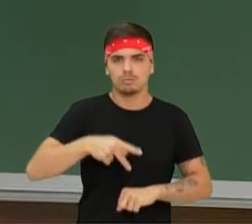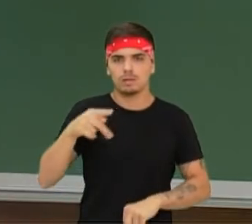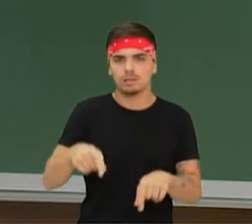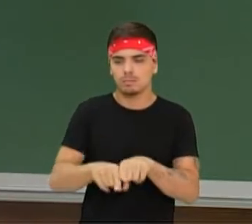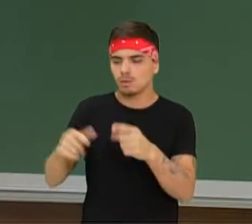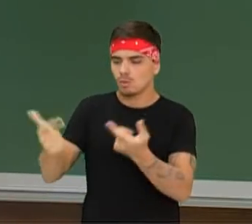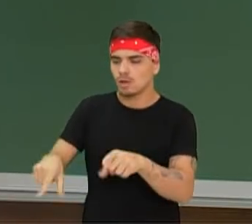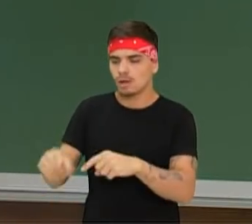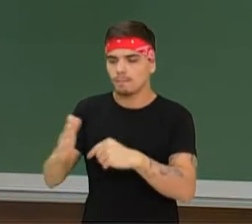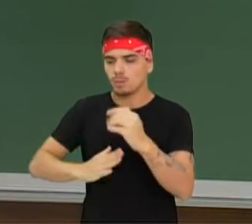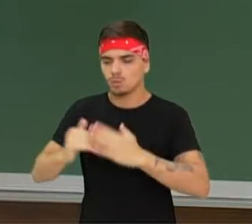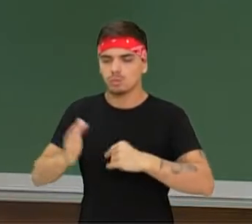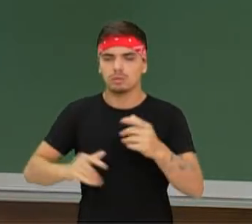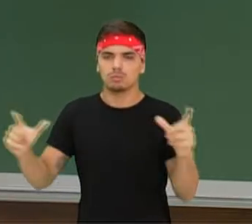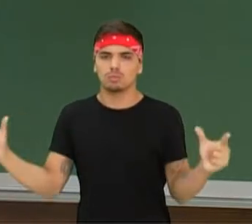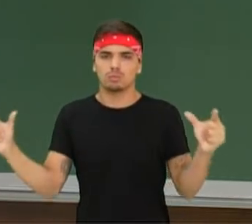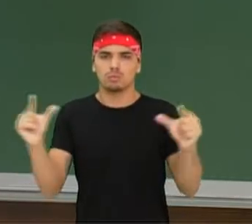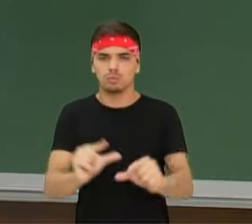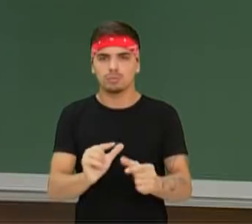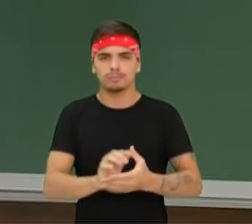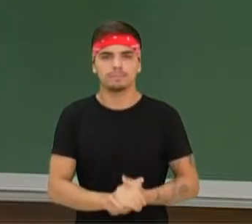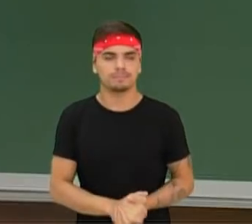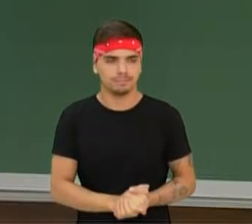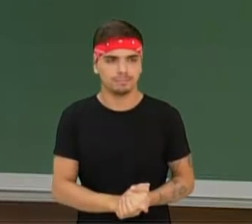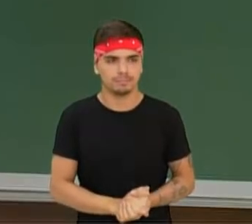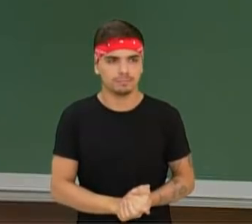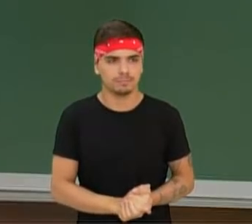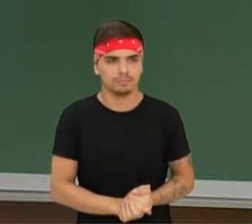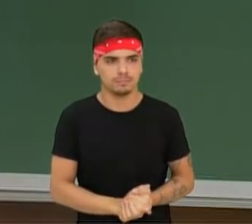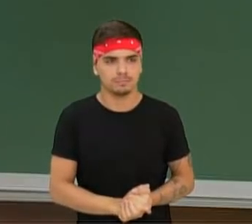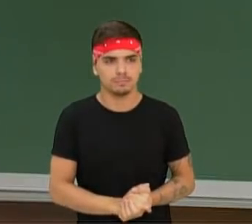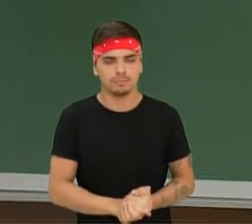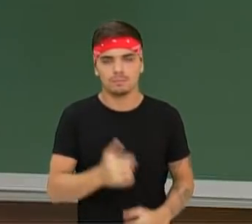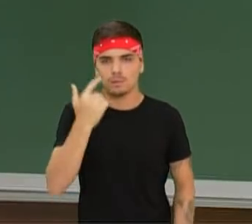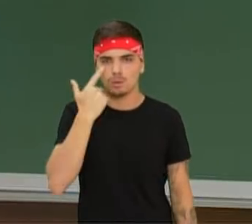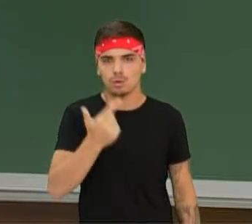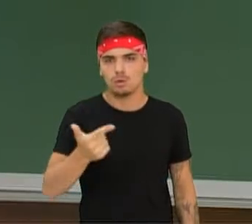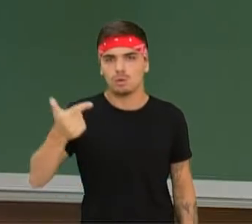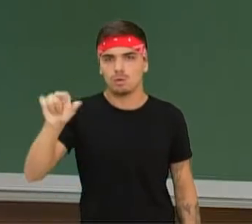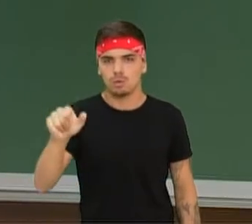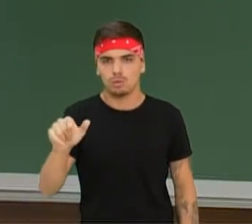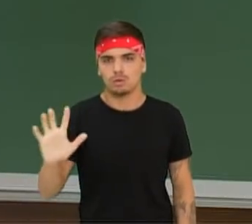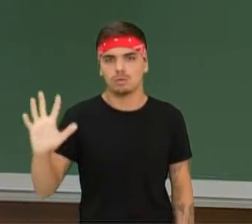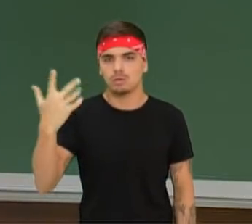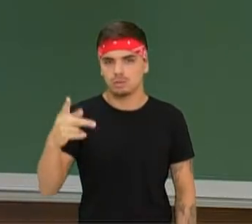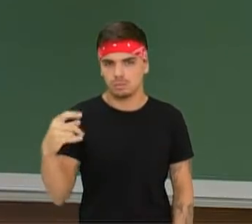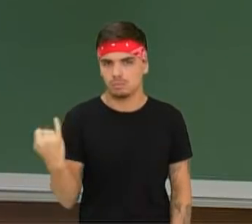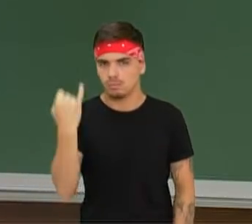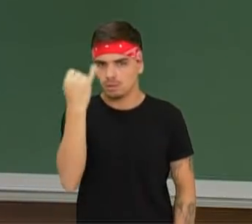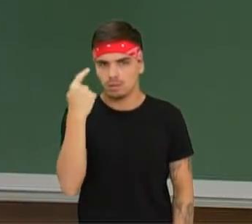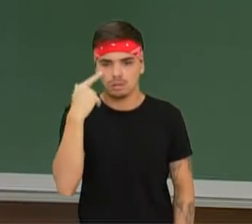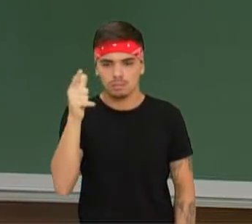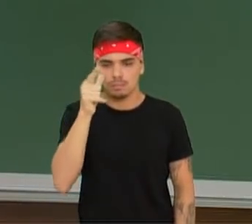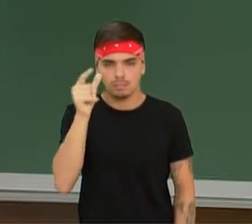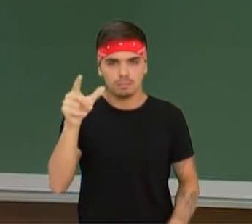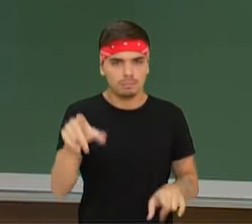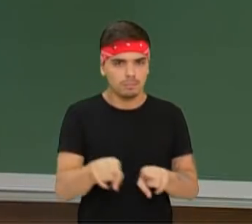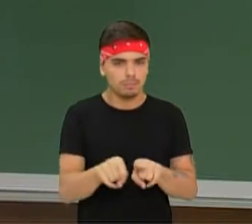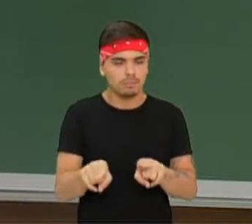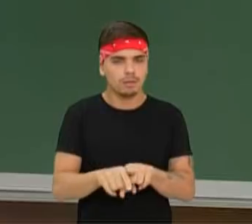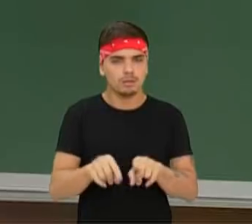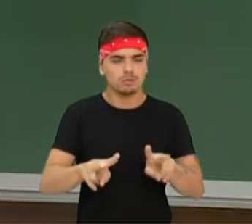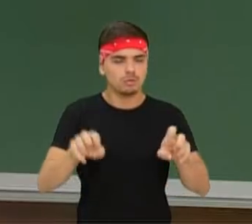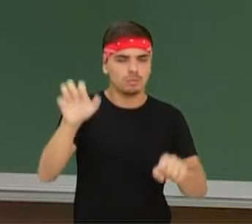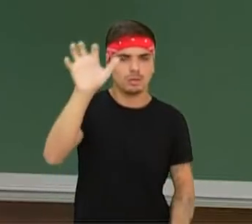onde ela é produzida vai diminuir. Outro fator importante da gente analisar, falamos um pouquinho